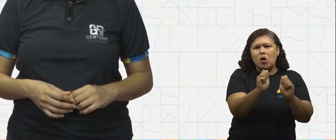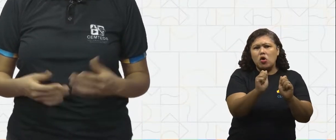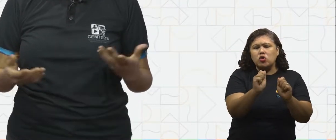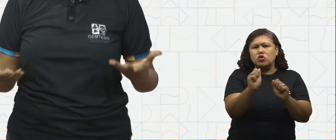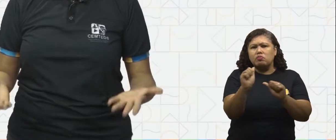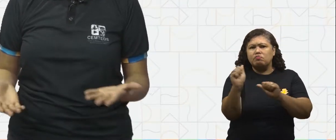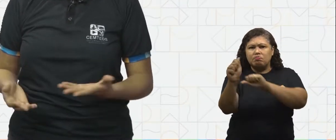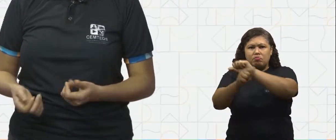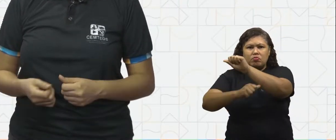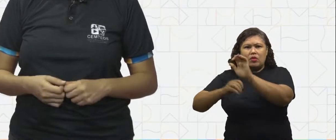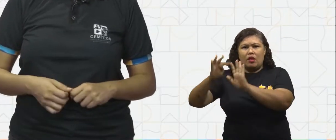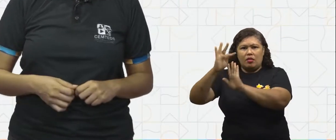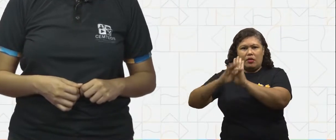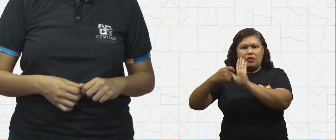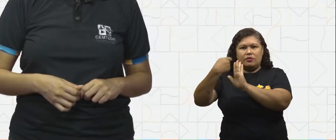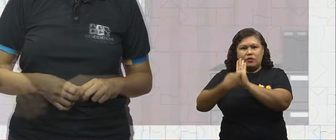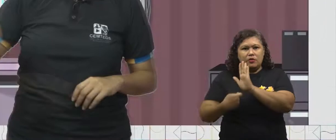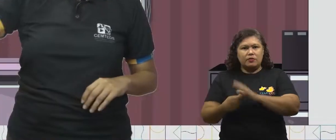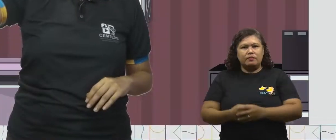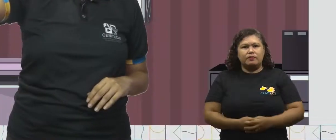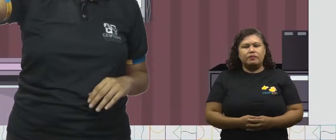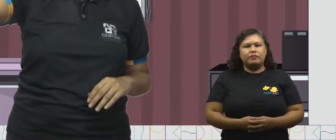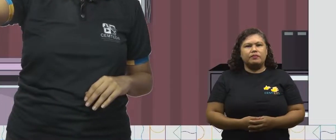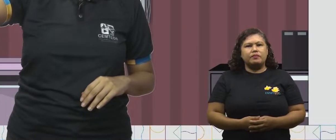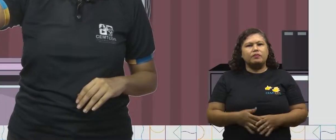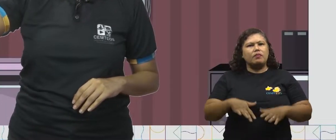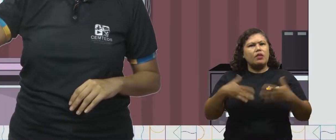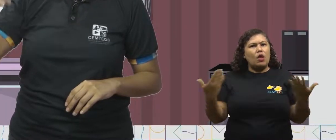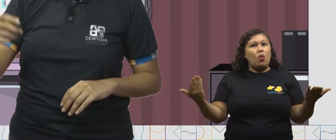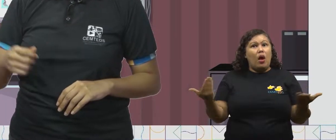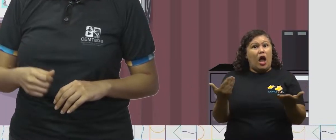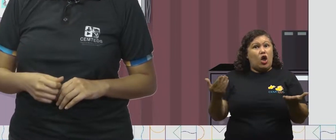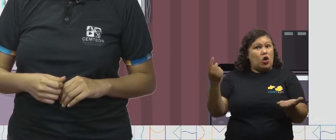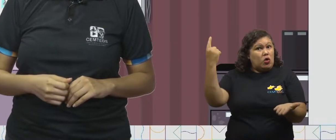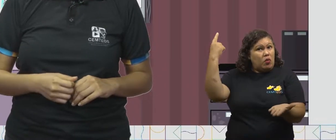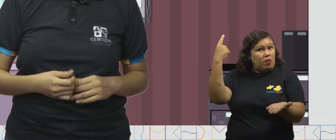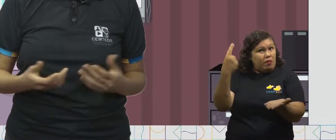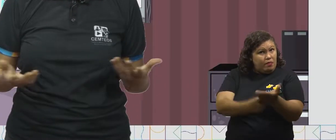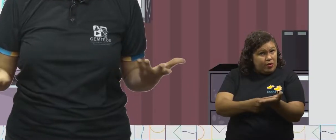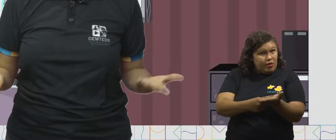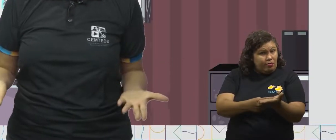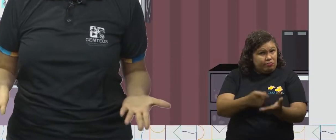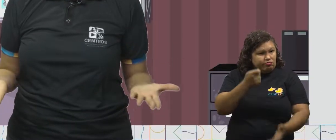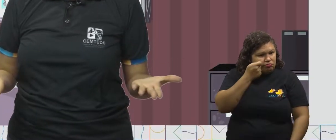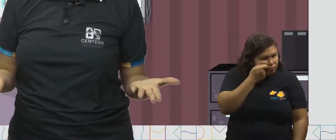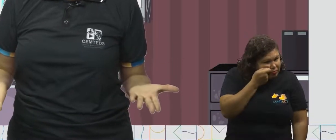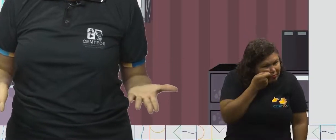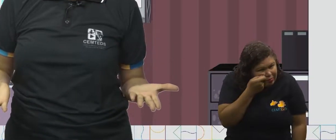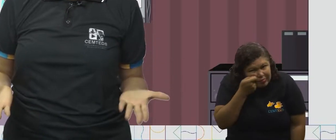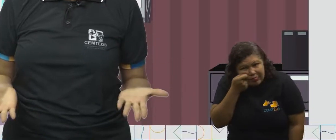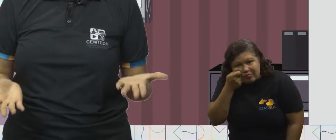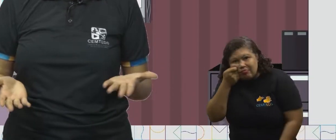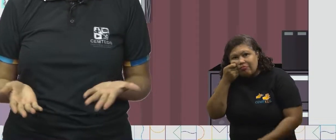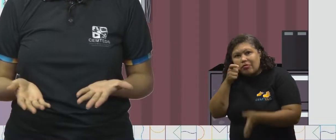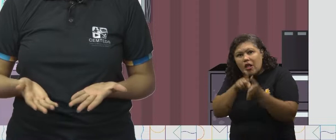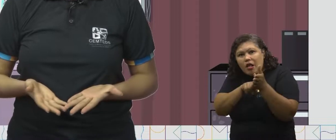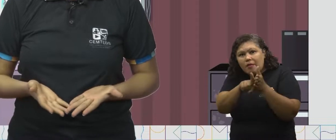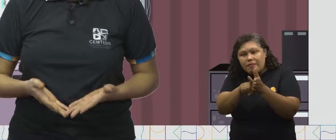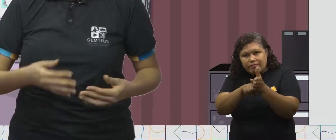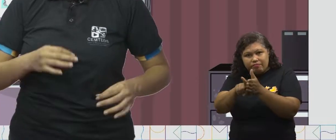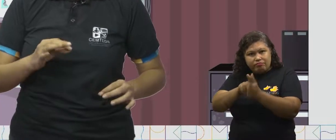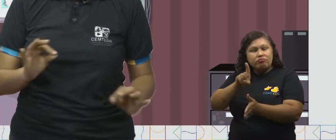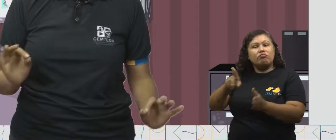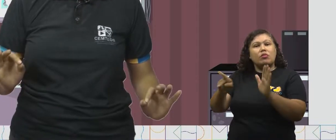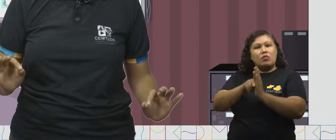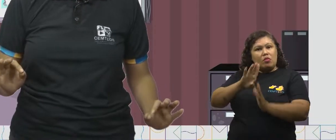texto. Partiu para mais uma aula? Estamos oficialmente em uma missão. O Esquadrão Investigativo de Língua